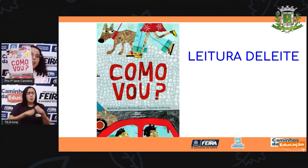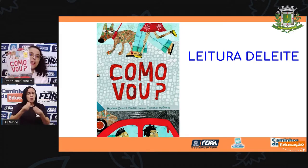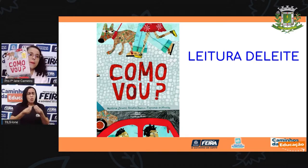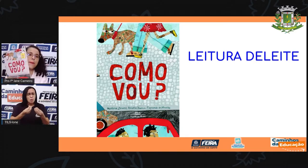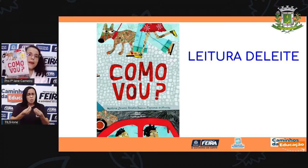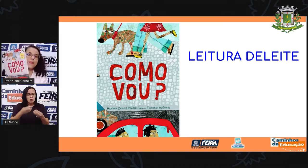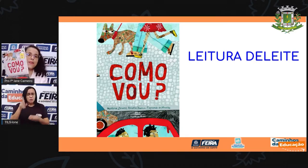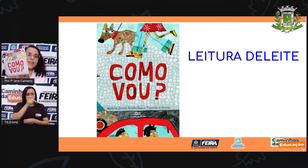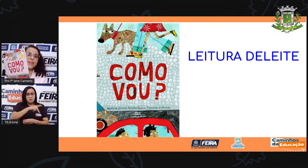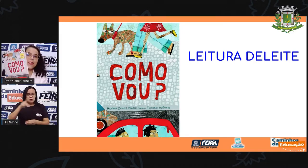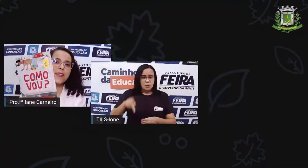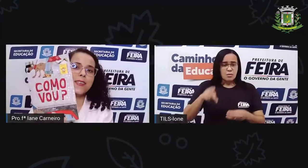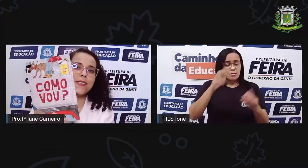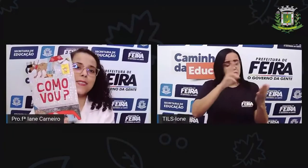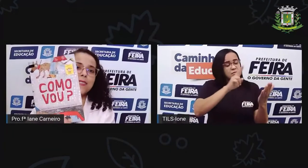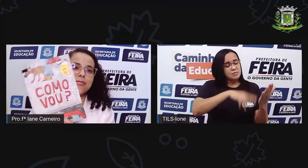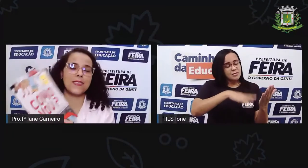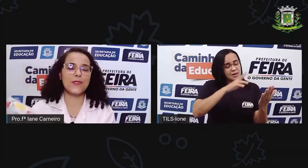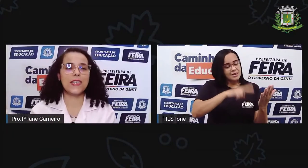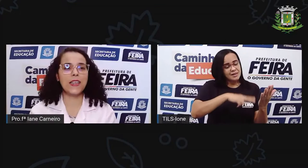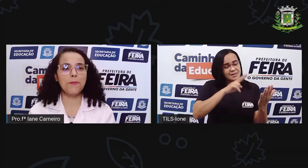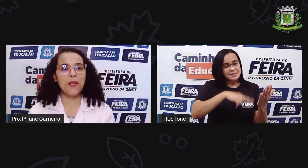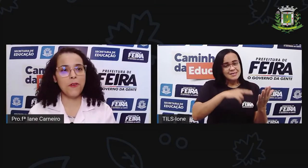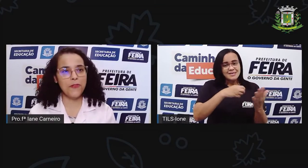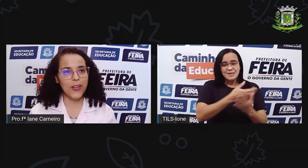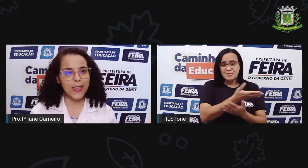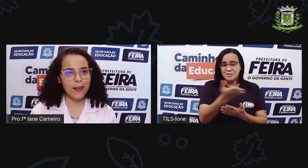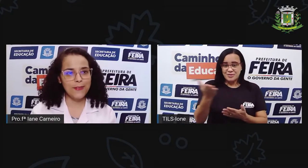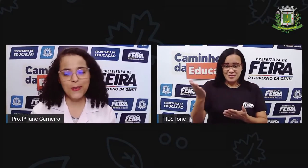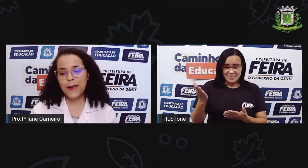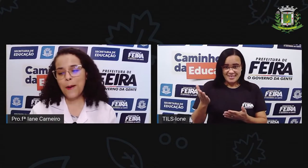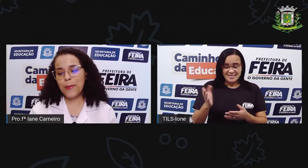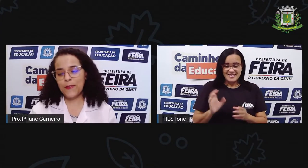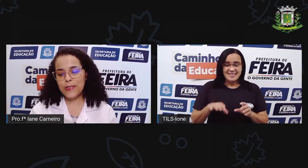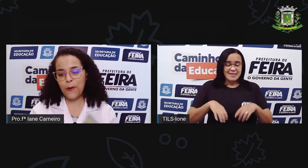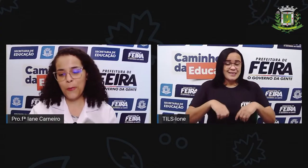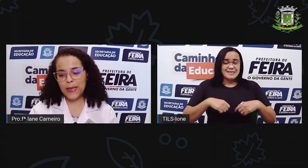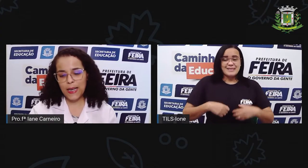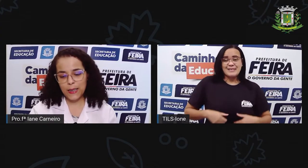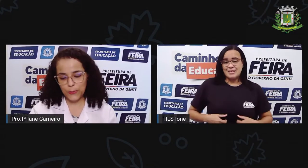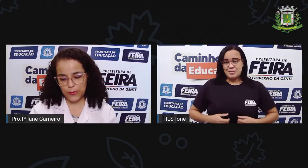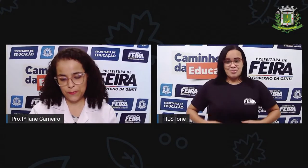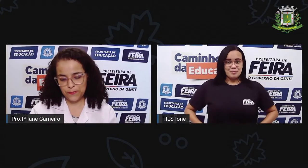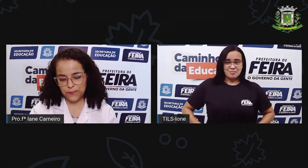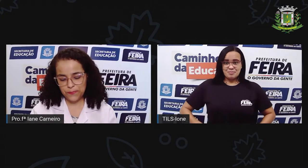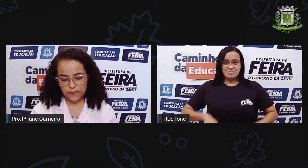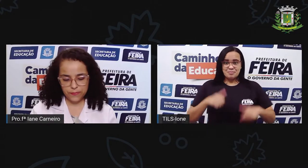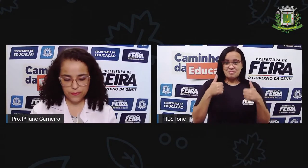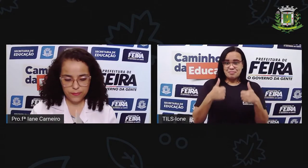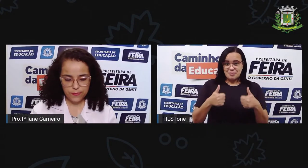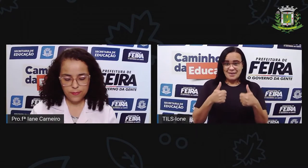agora ler para vocês. Então senta aí, bem confortável, para você acompanhar a leitura.